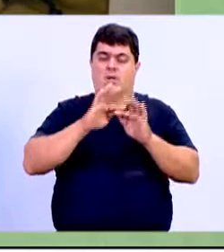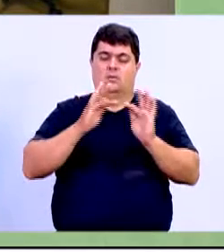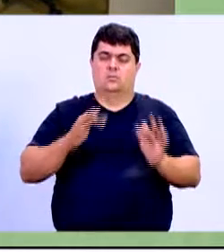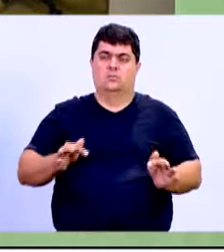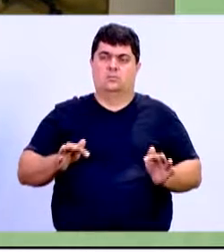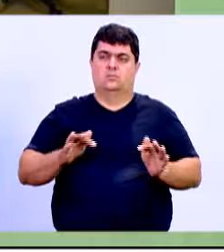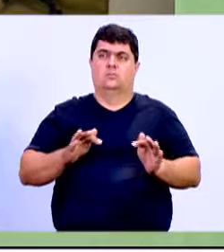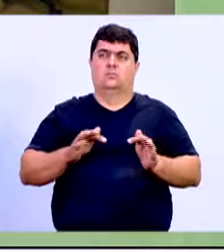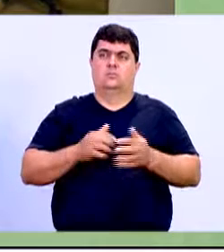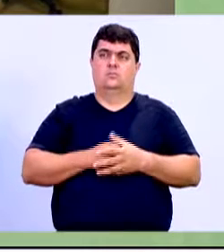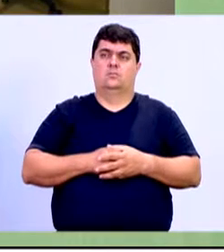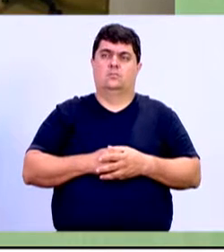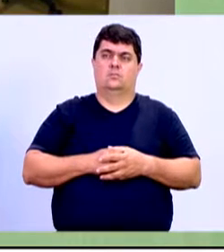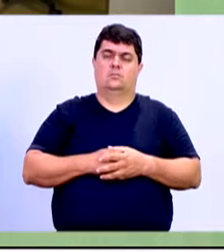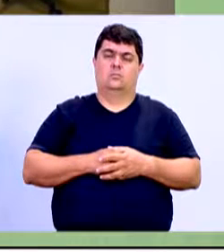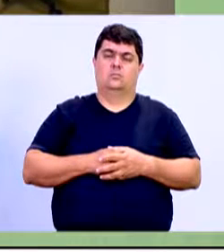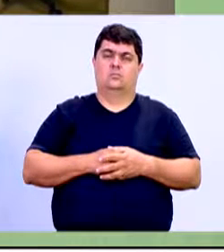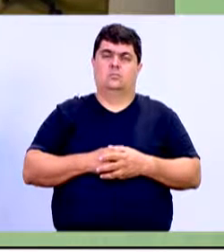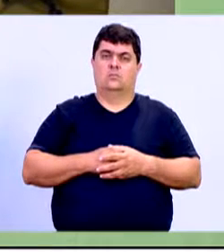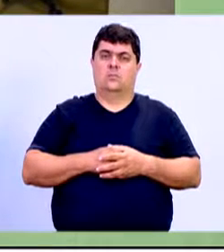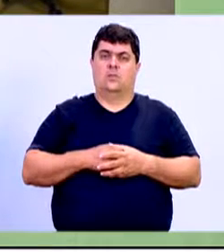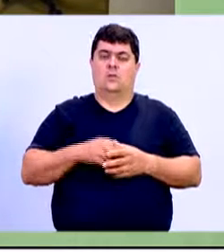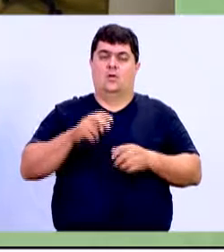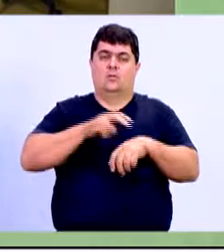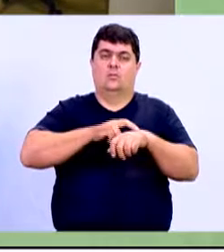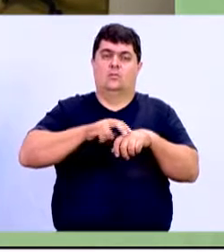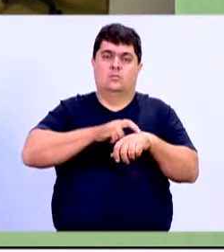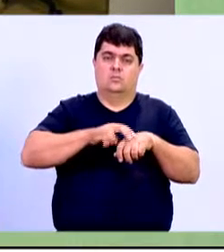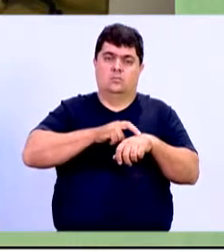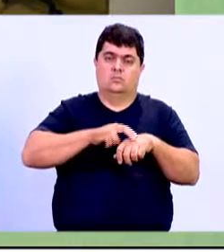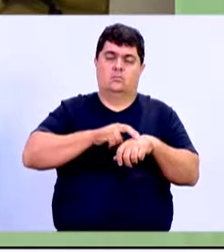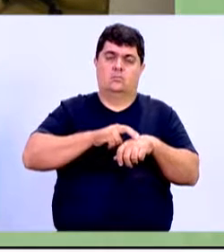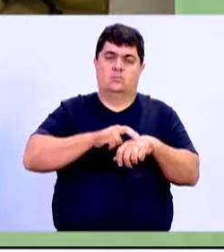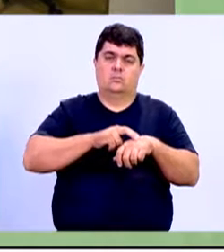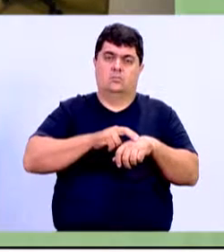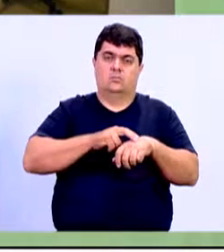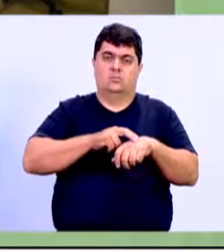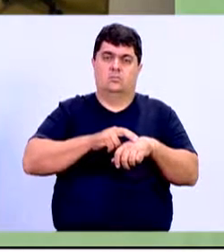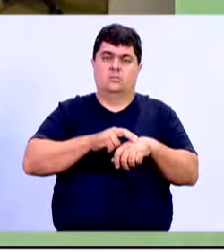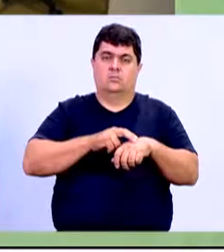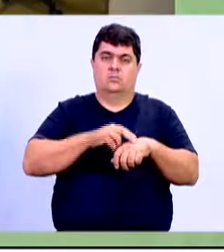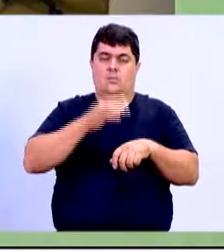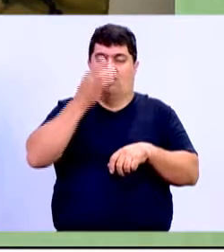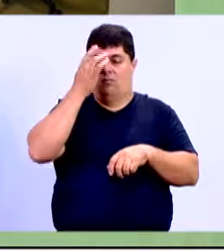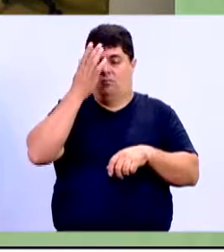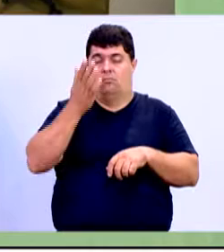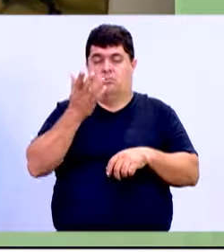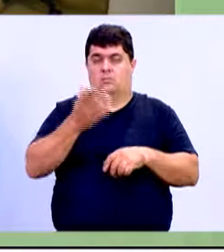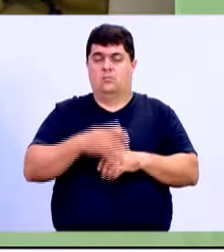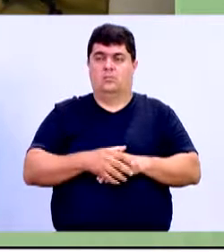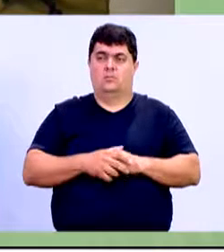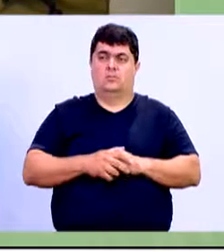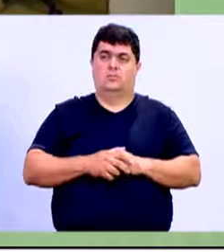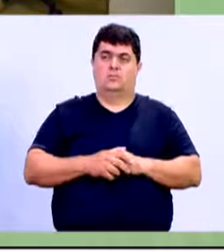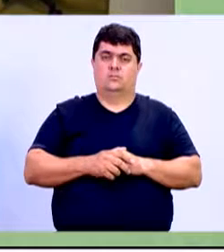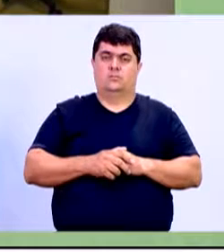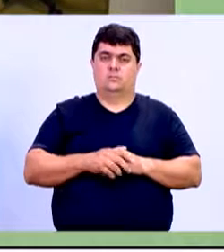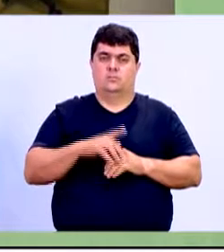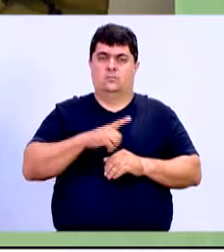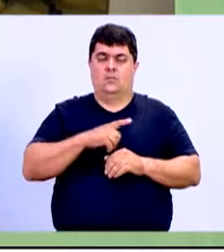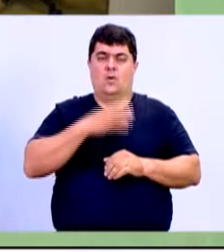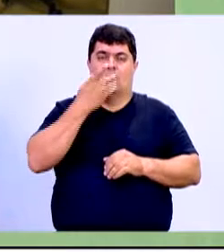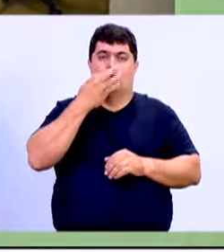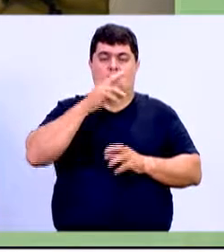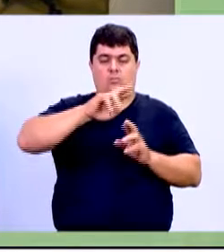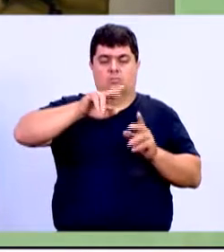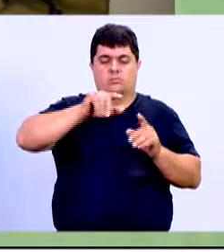simples, os médios, e os verdes são os de complexidade média. Tá? Então são divididos aí em cores